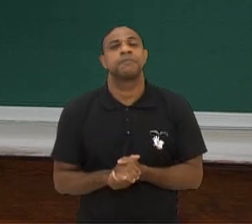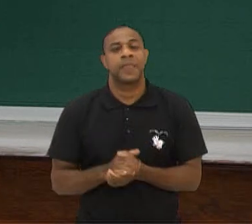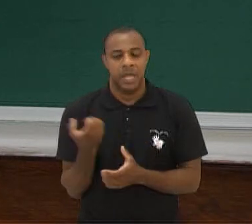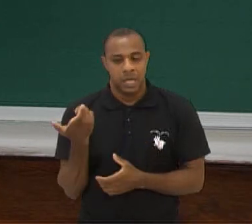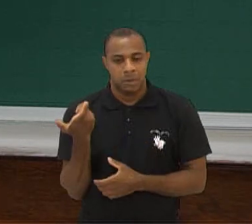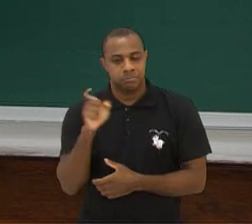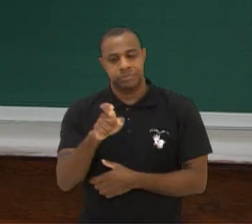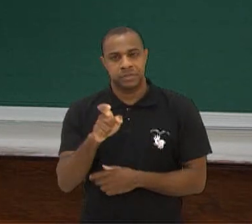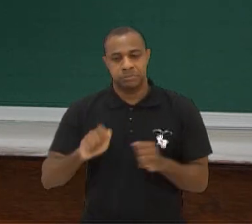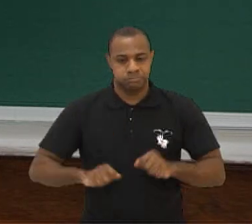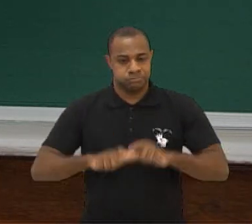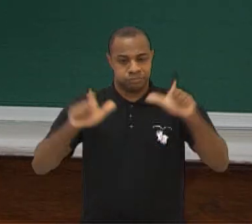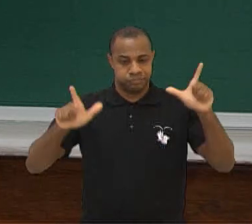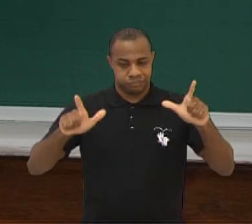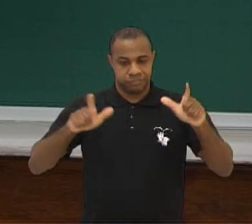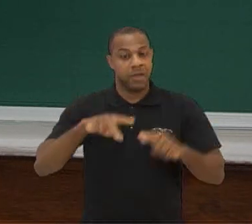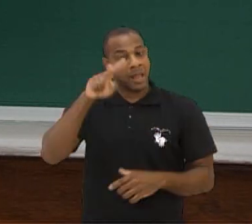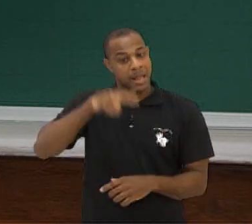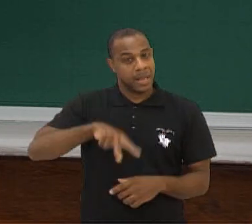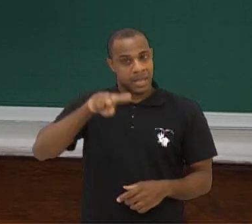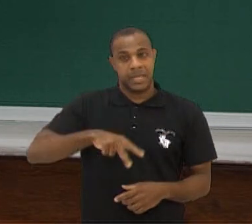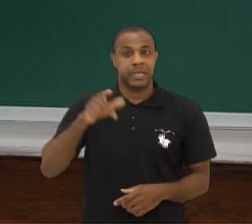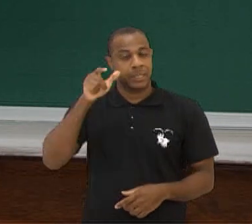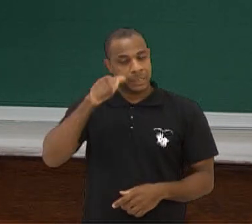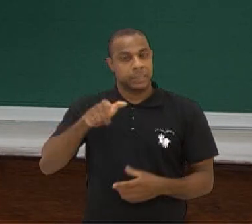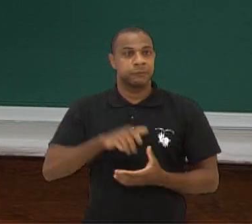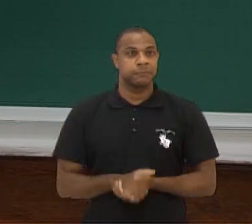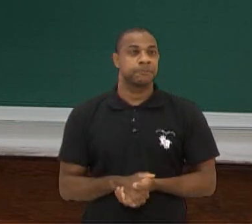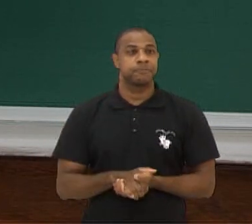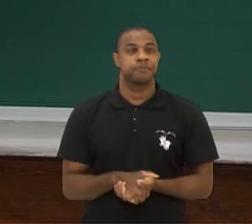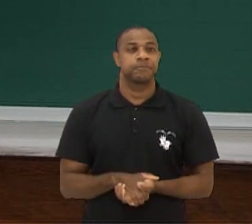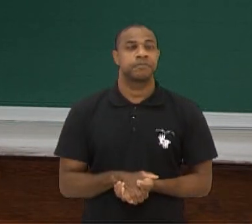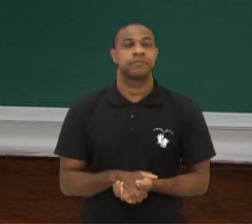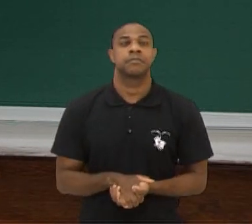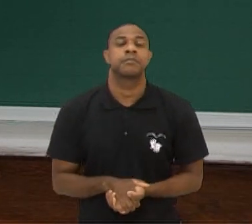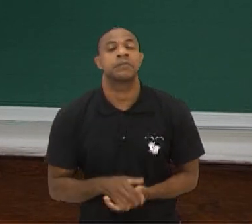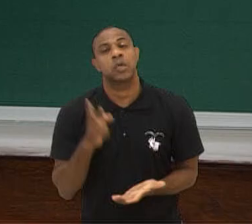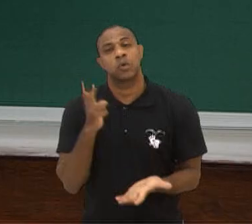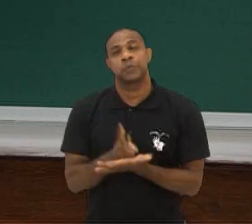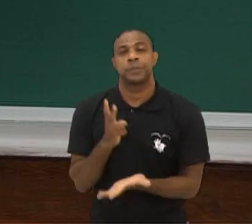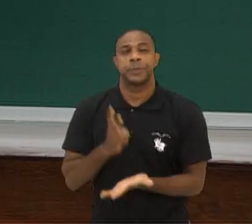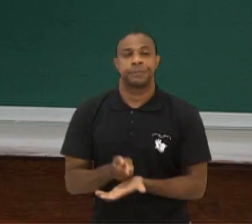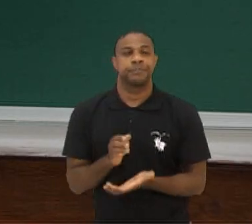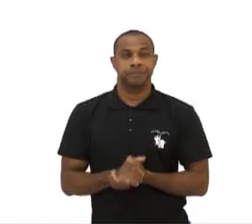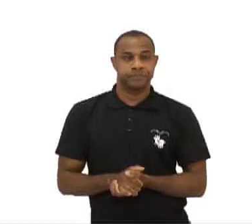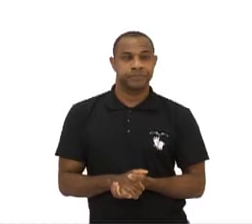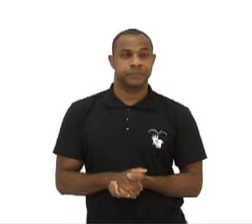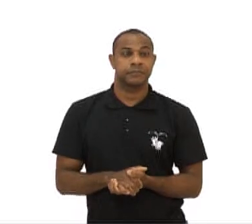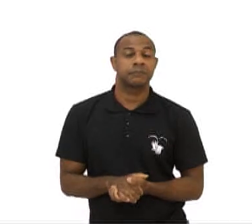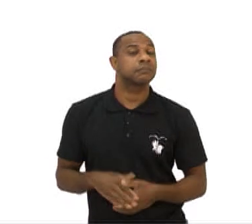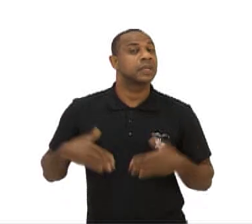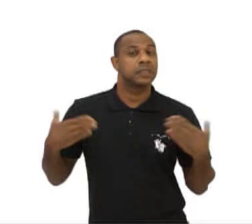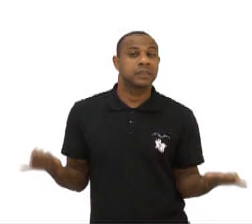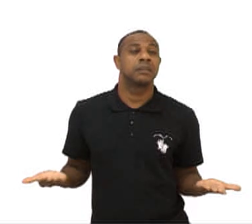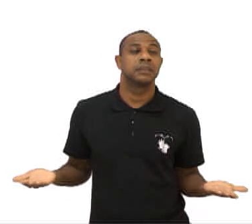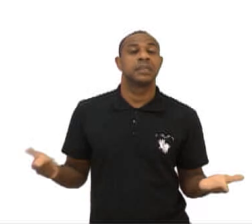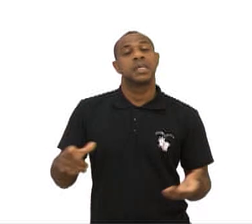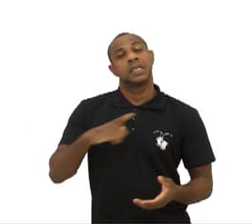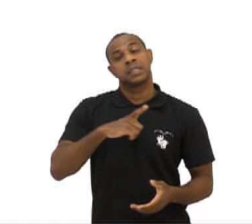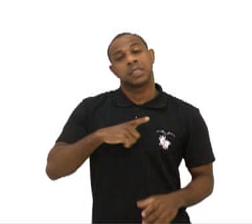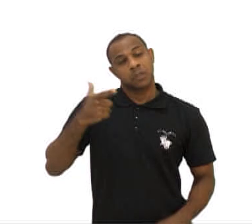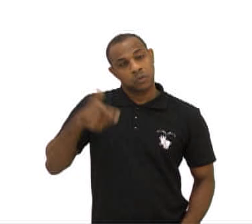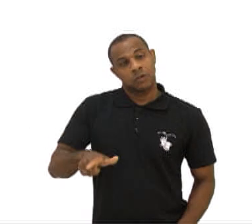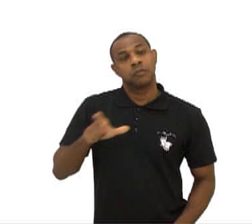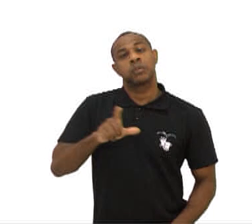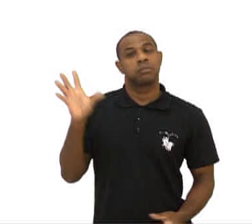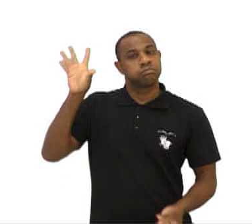ter acesso a essas imagens que são bem interessantes. Continuando, então, aqui agora. Então, a gente tem aqui, novamente,